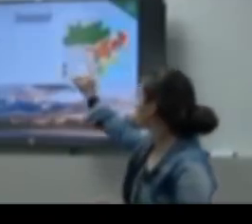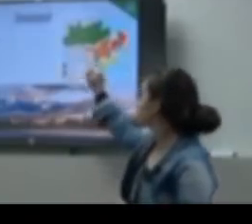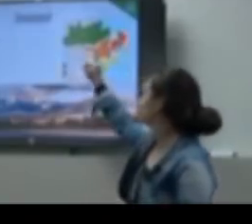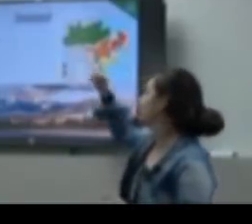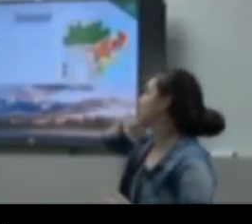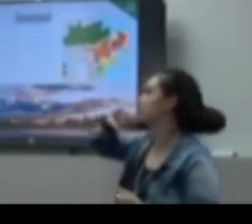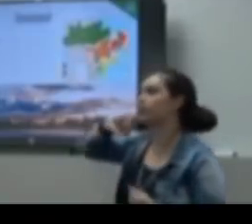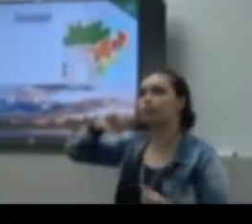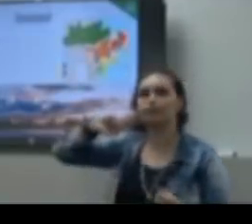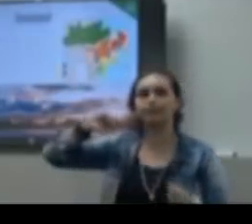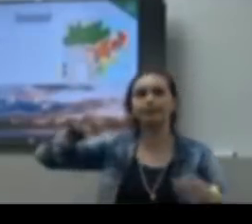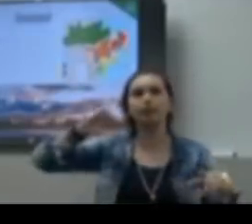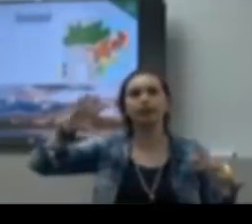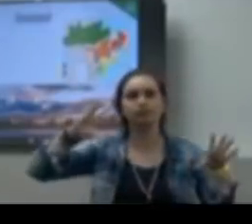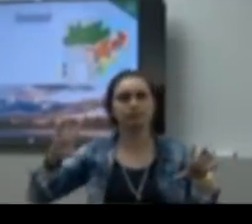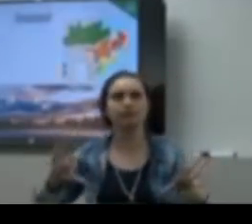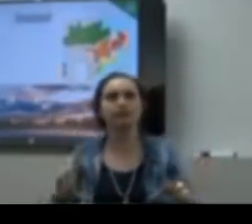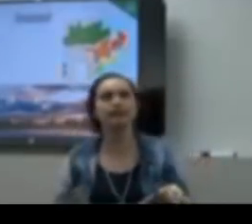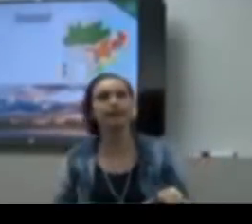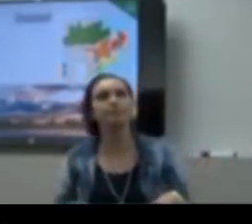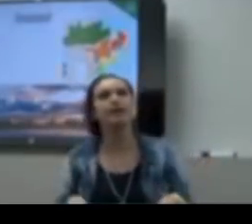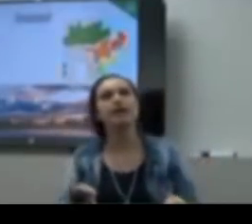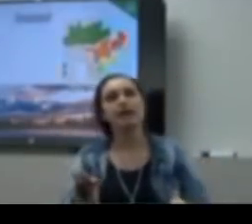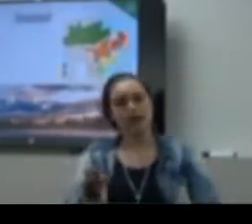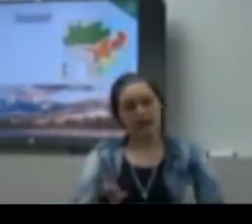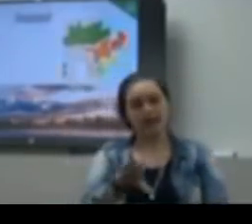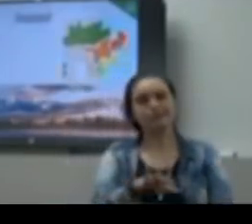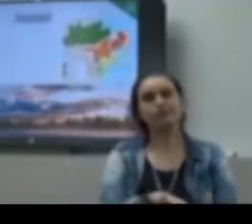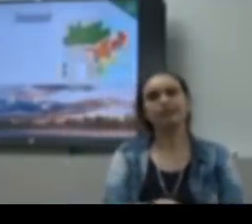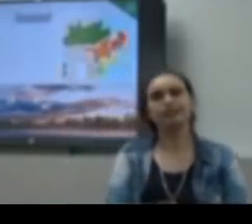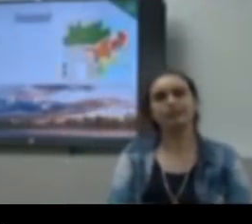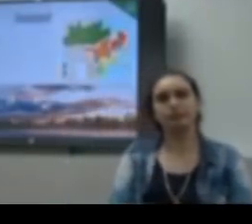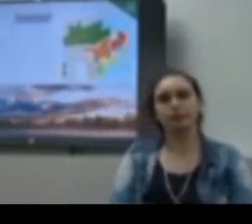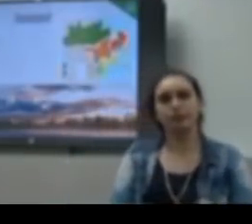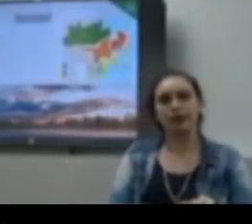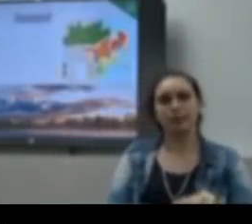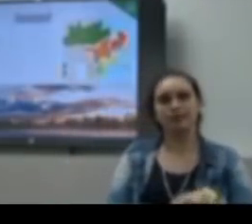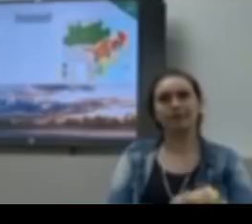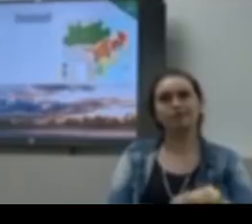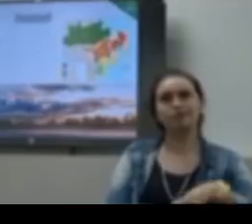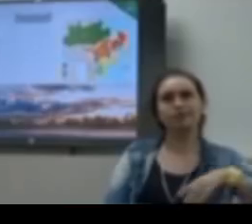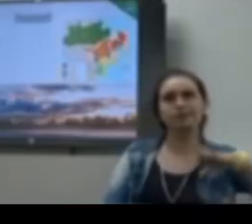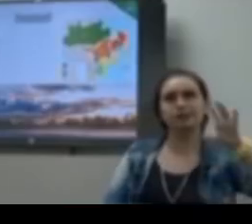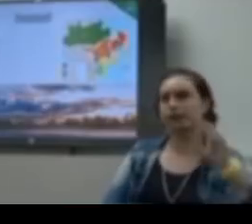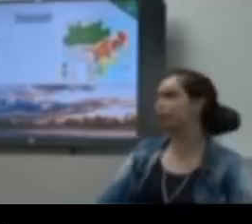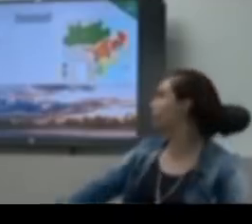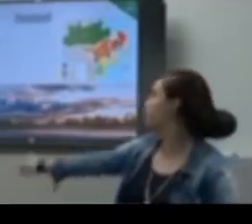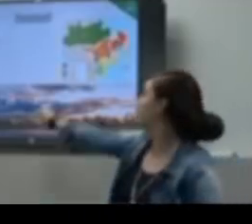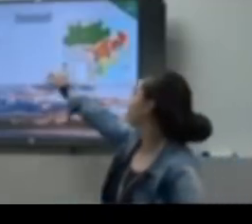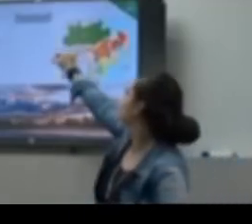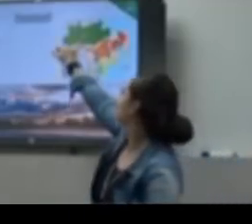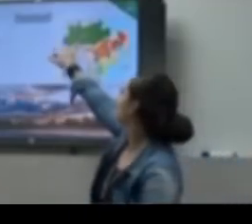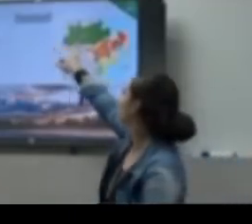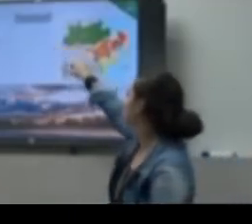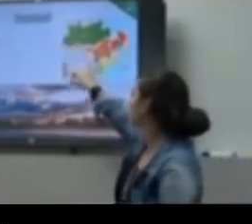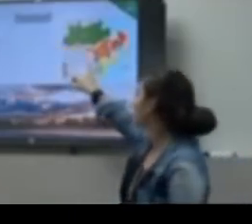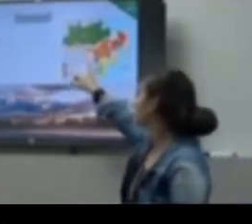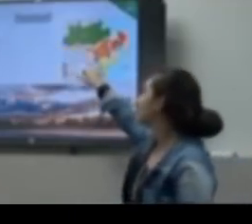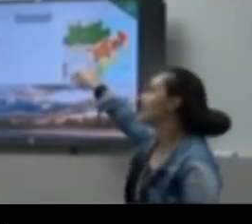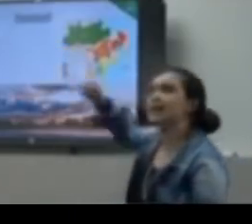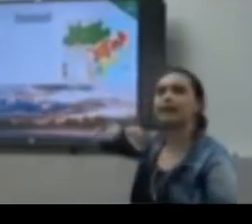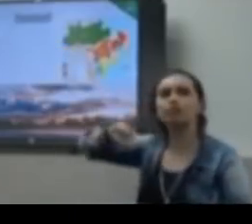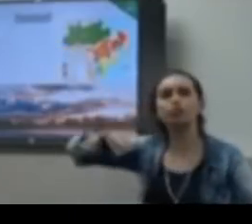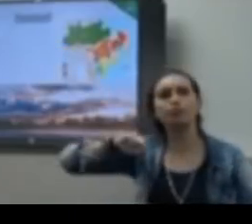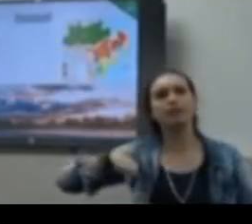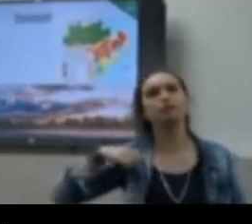no mapa, circulado onde é que é o Pantanal, mais ou menos ali, né? A gente tá tendo uma faixa de transição entre o domínio